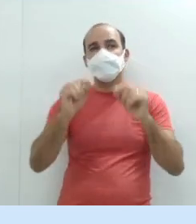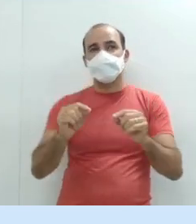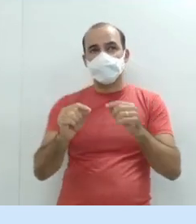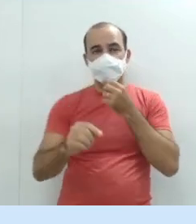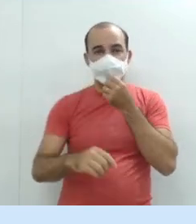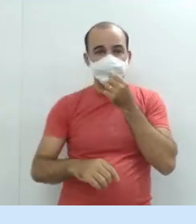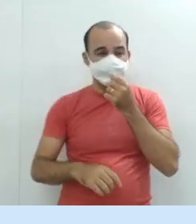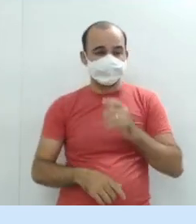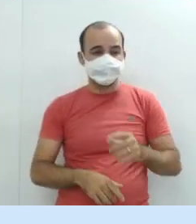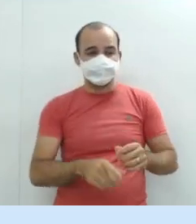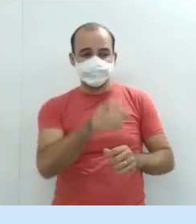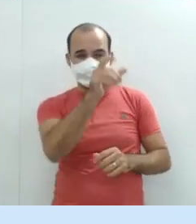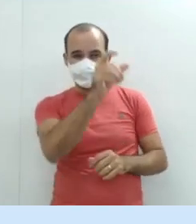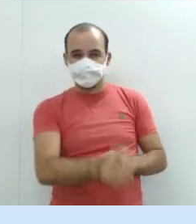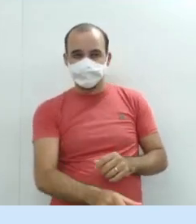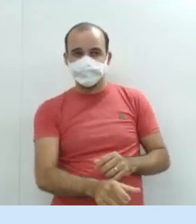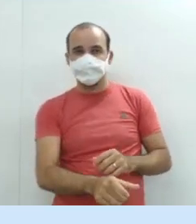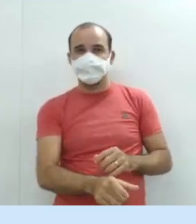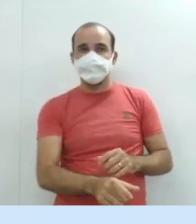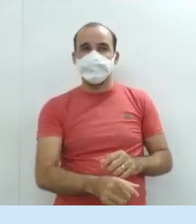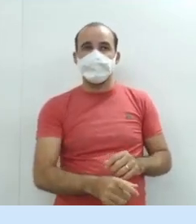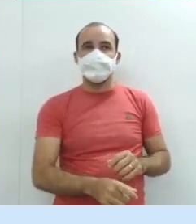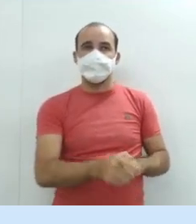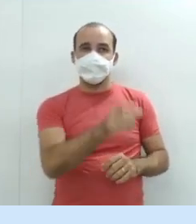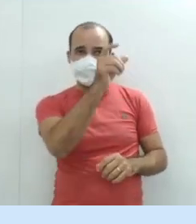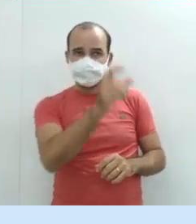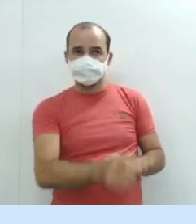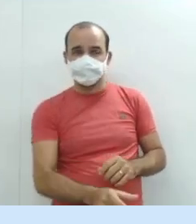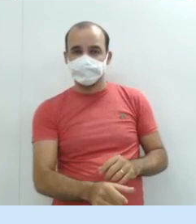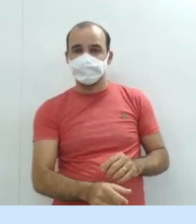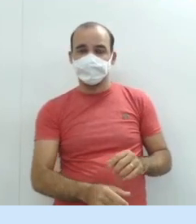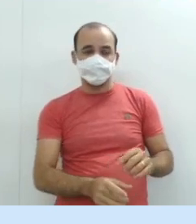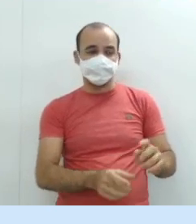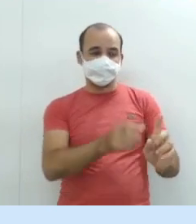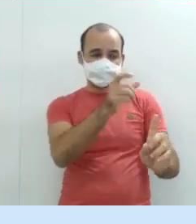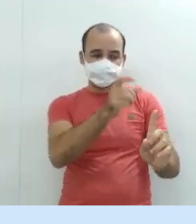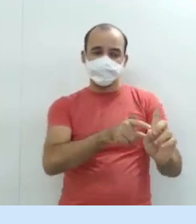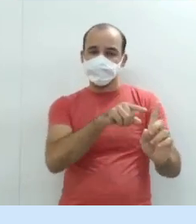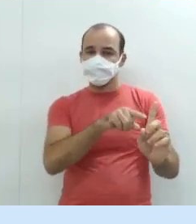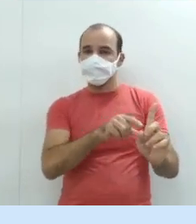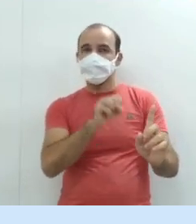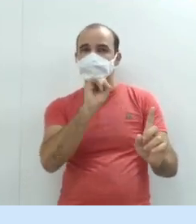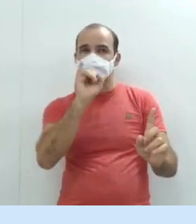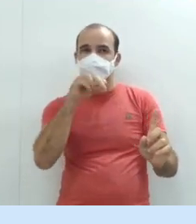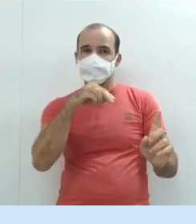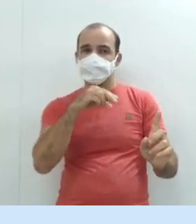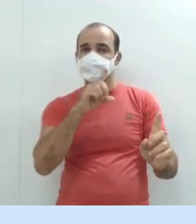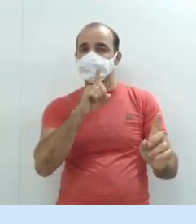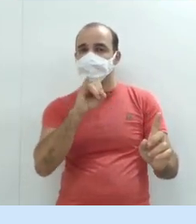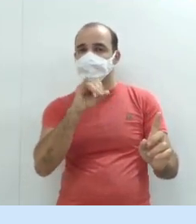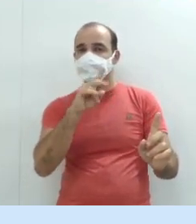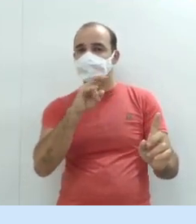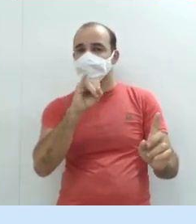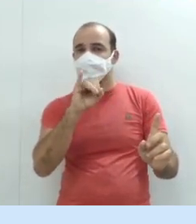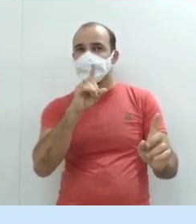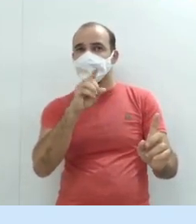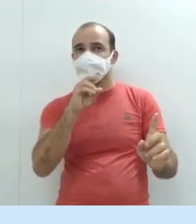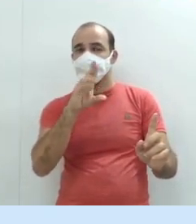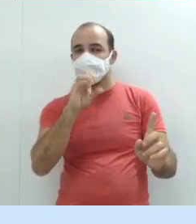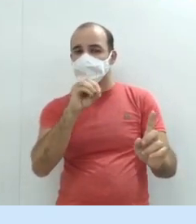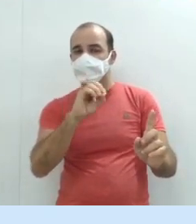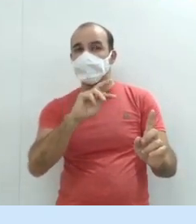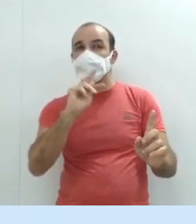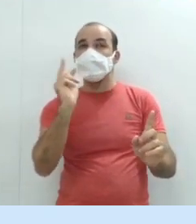do indivíduo pós-moderno, ou melhor, hipermoderno, né, que é a forma como Lipovetsky vê esse indivíduo e a sociedade que ele